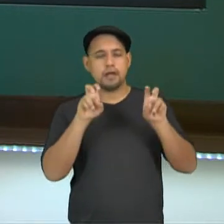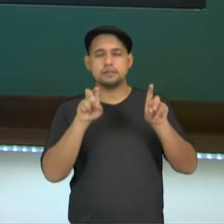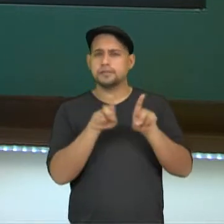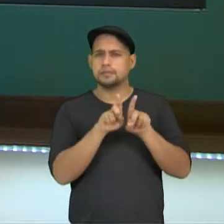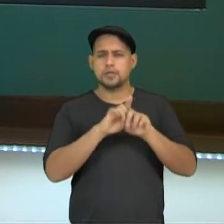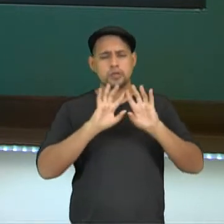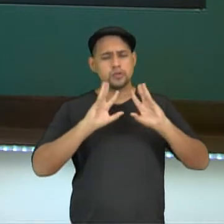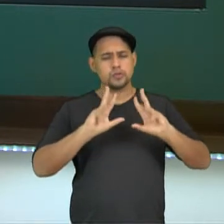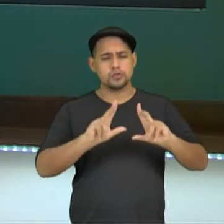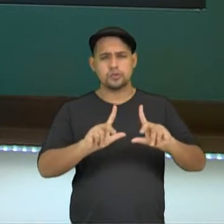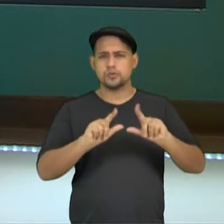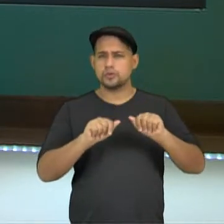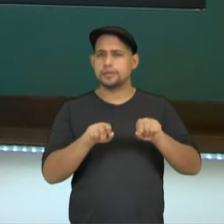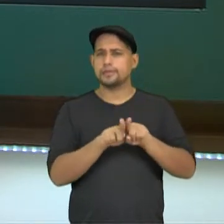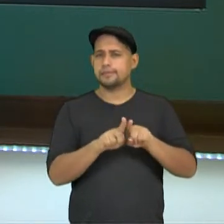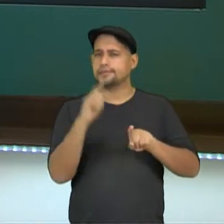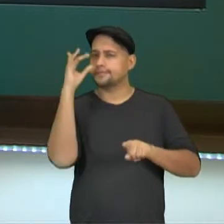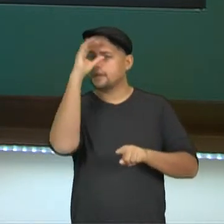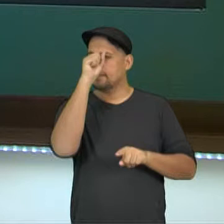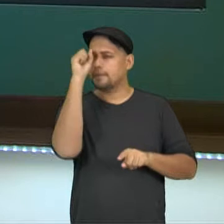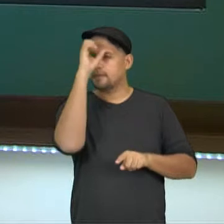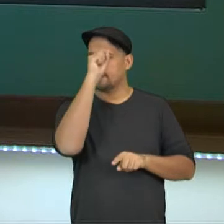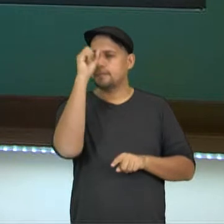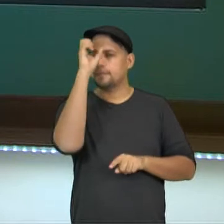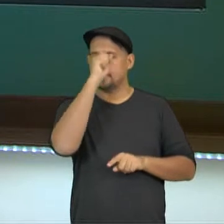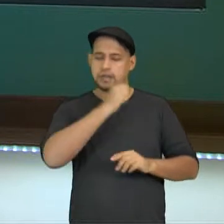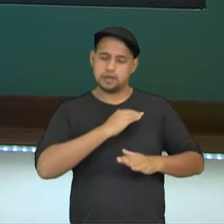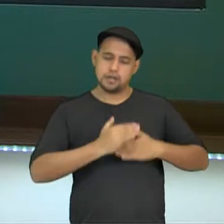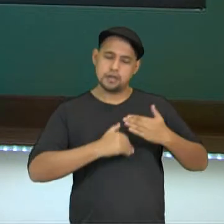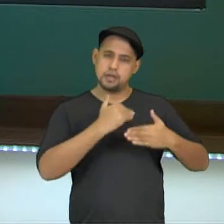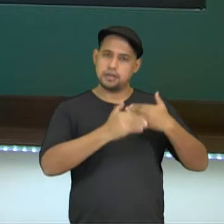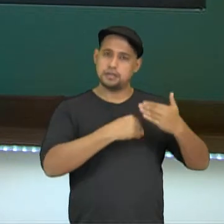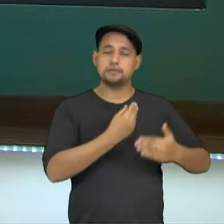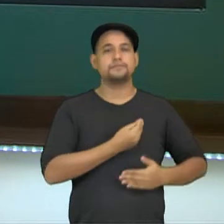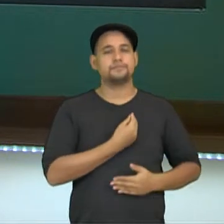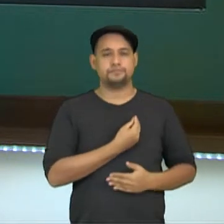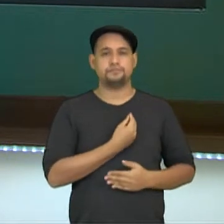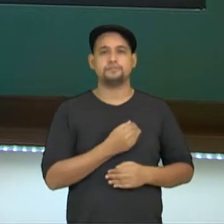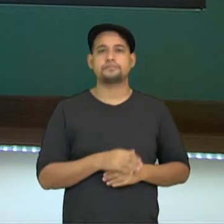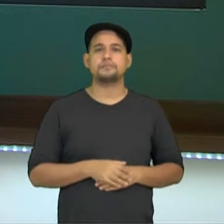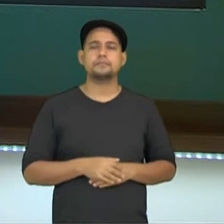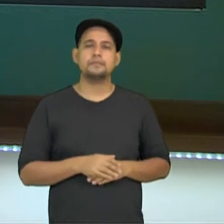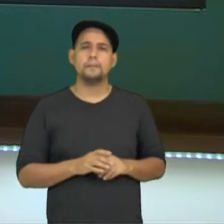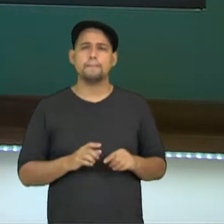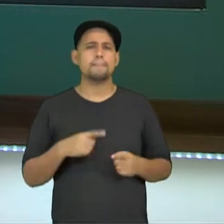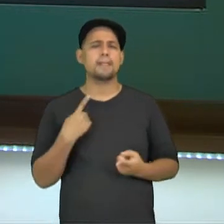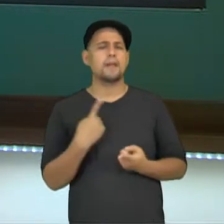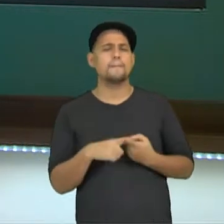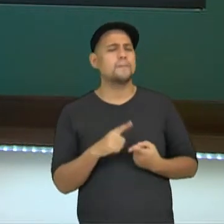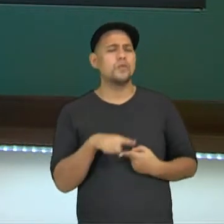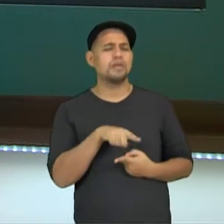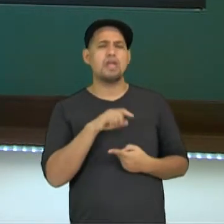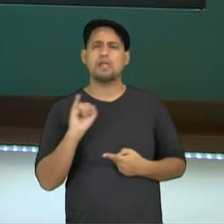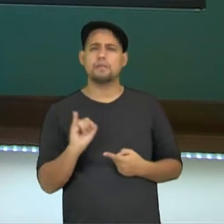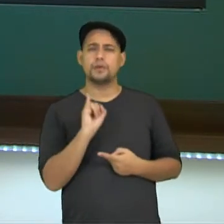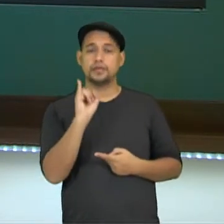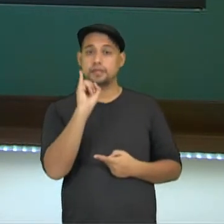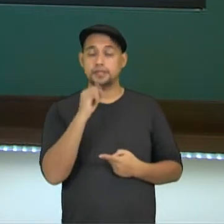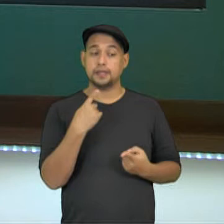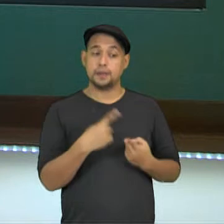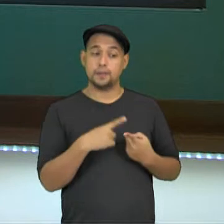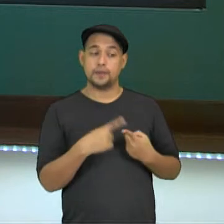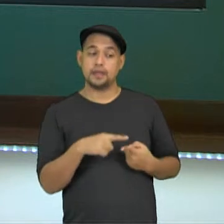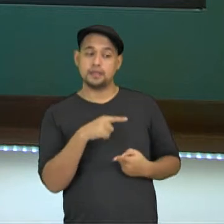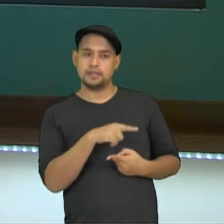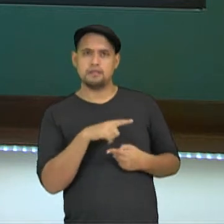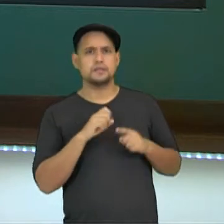esses pontos, esses sinais que você vem aprendendo ao longo ali da tua trajetória escolar. Por que eles são importantes? Porque através